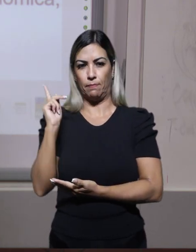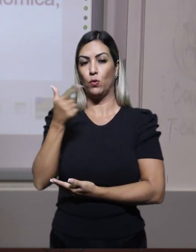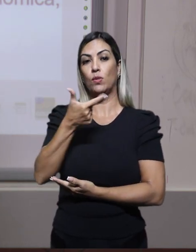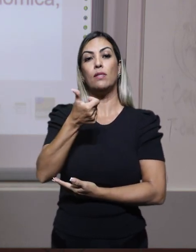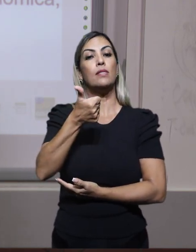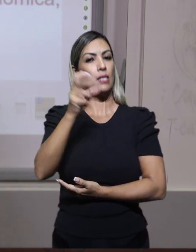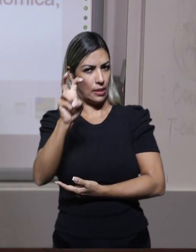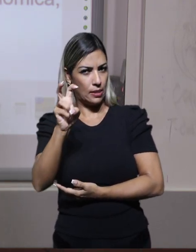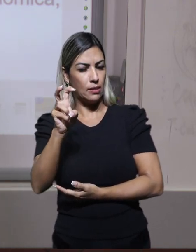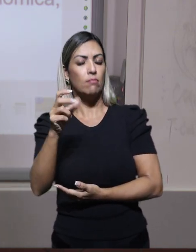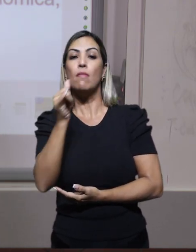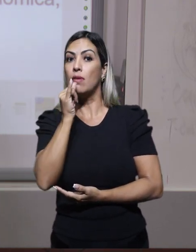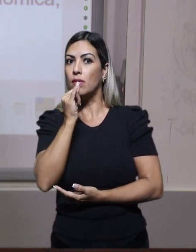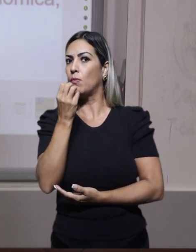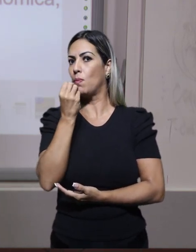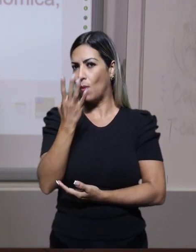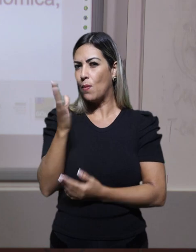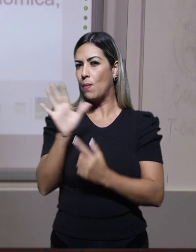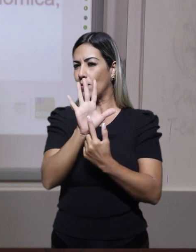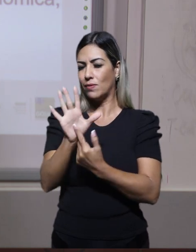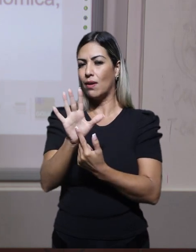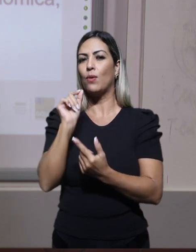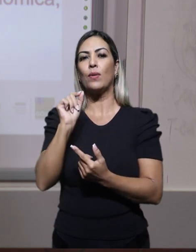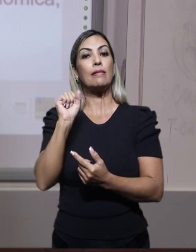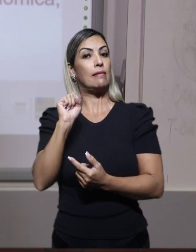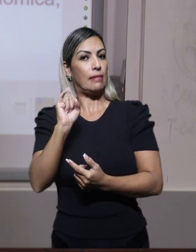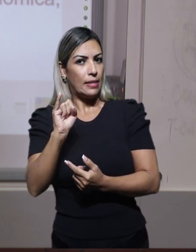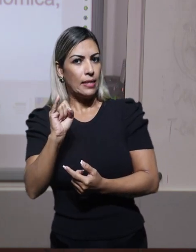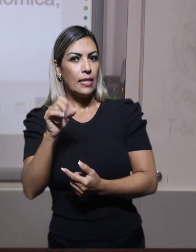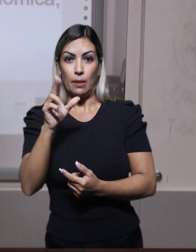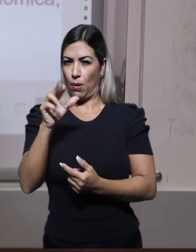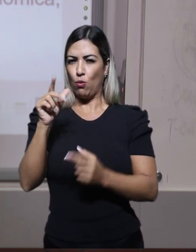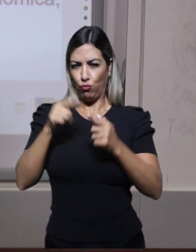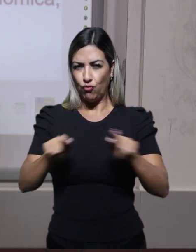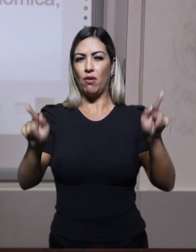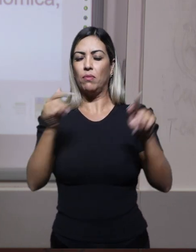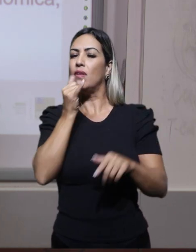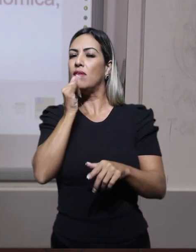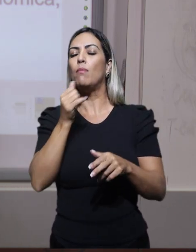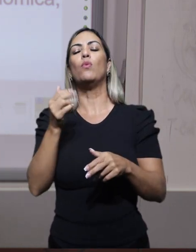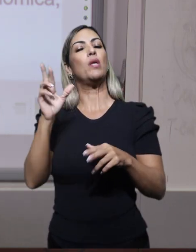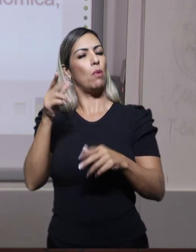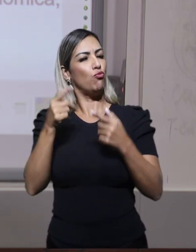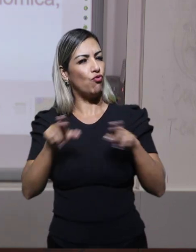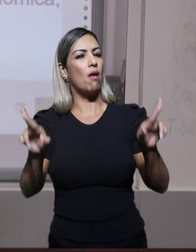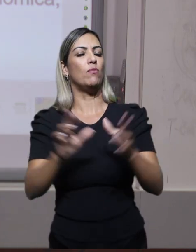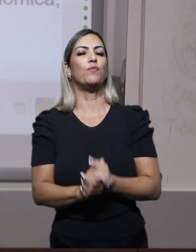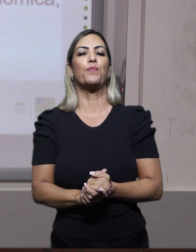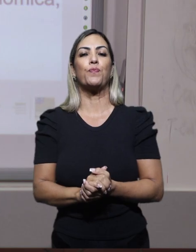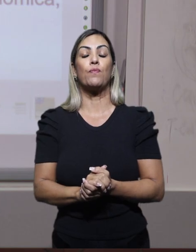um exemplo muito bom da gente dar é no caso de irmãos gêmeos, por exemplo.